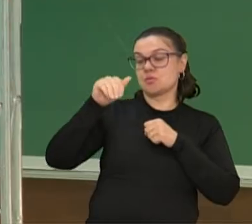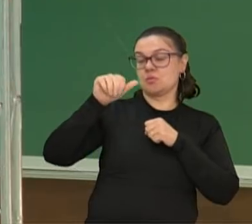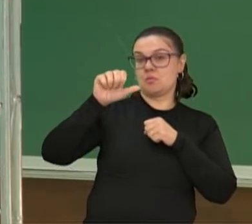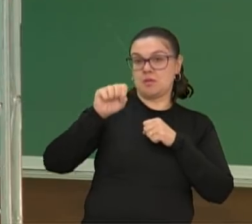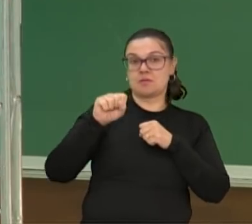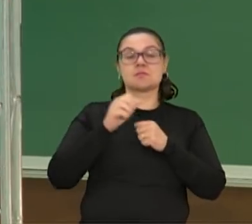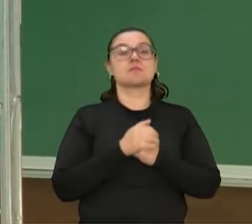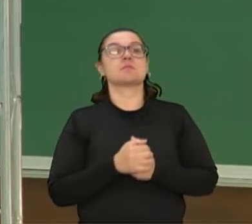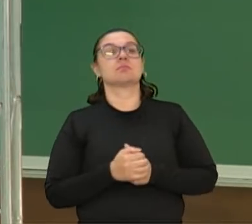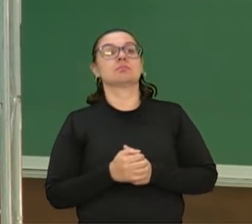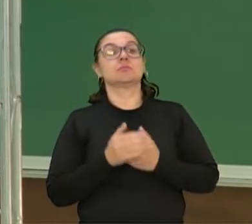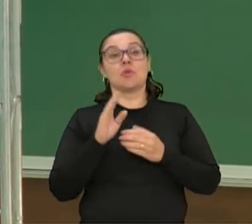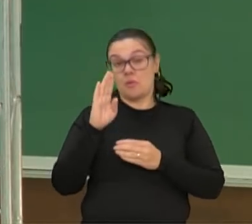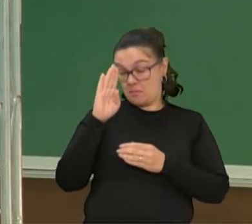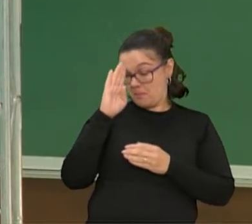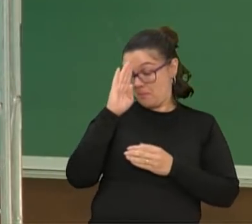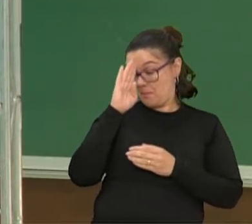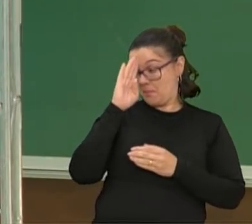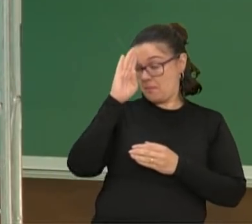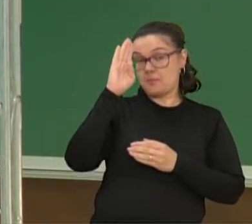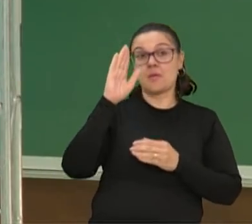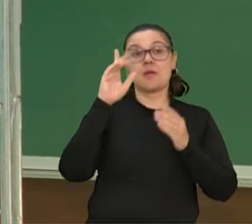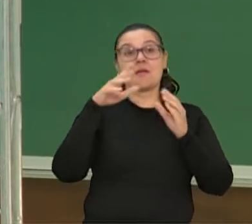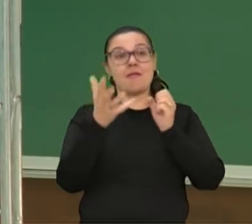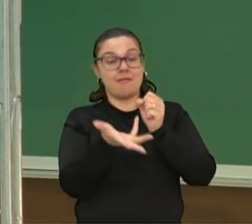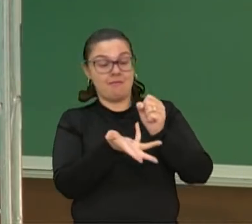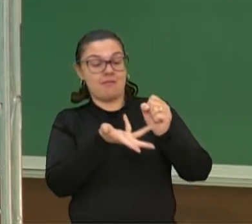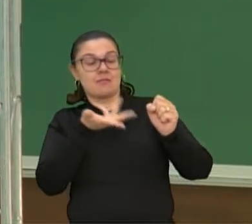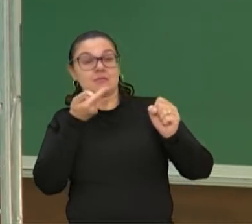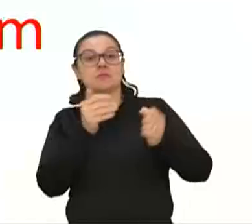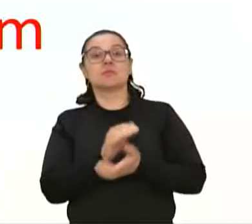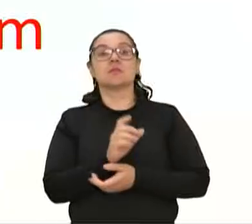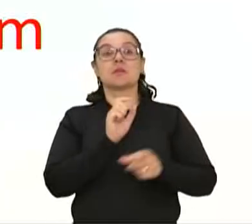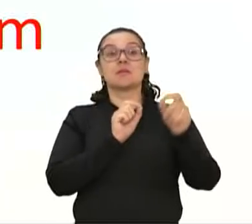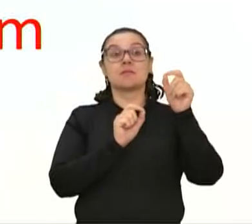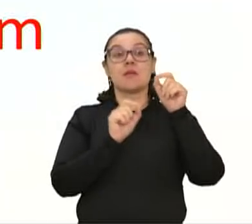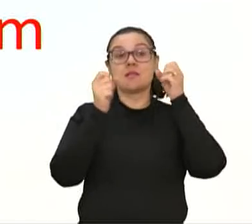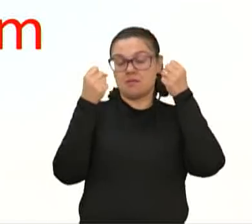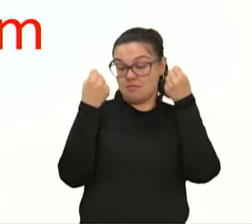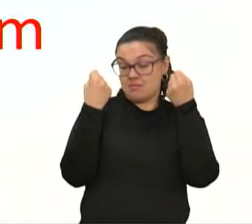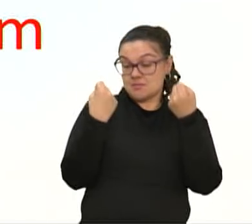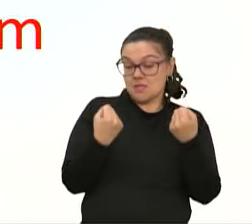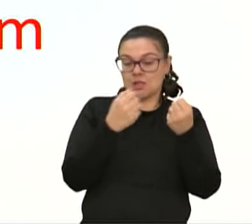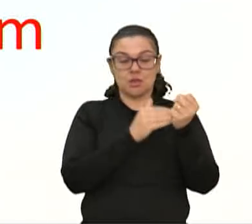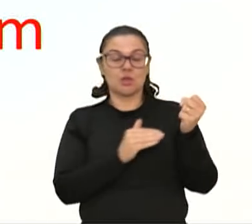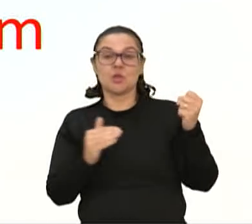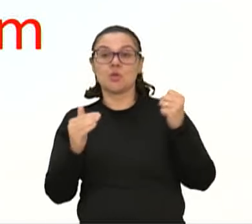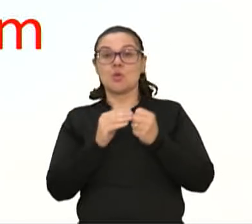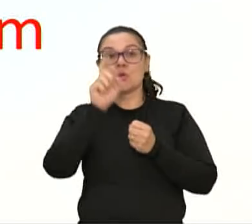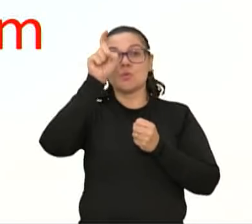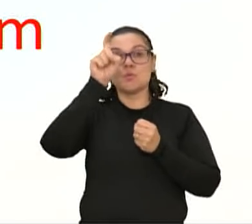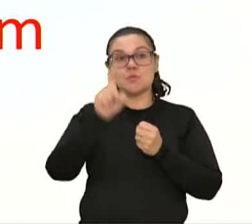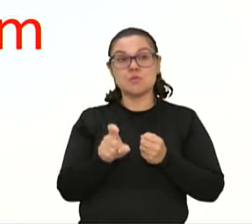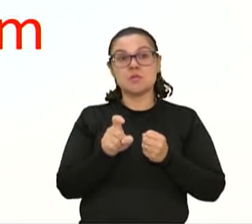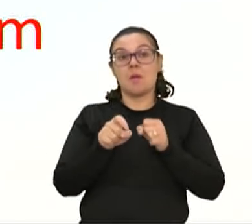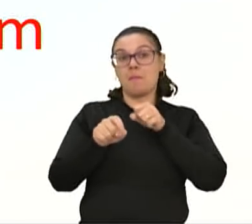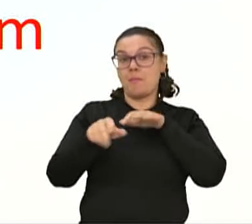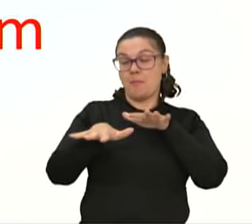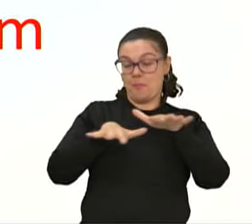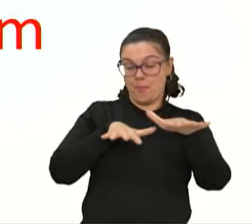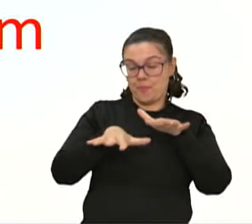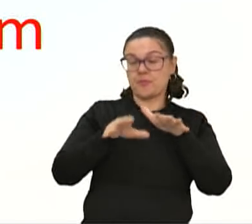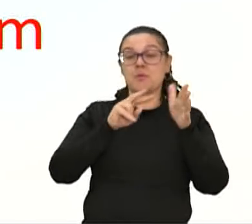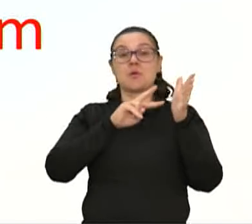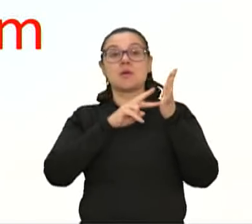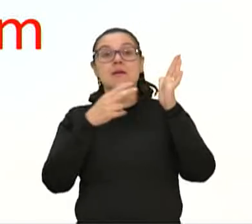Aquino. O princípio da causa eficiente. Ele defende que todo ser deve ser movimentado,